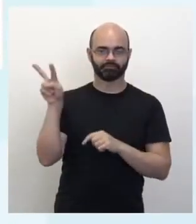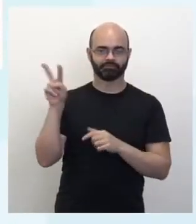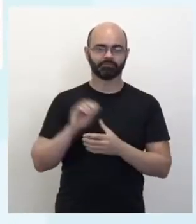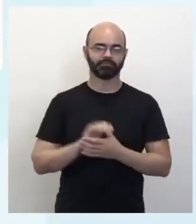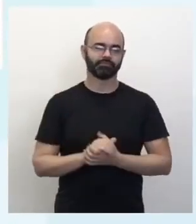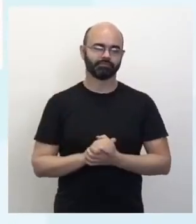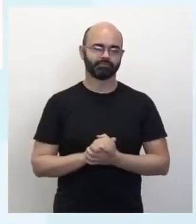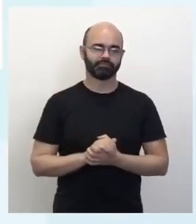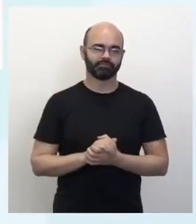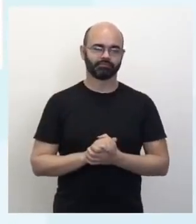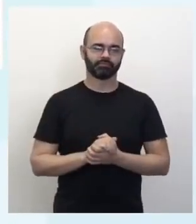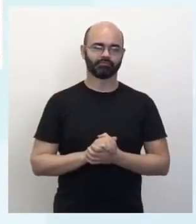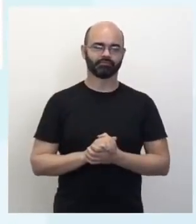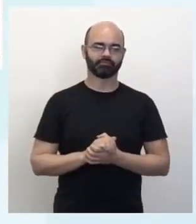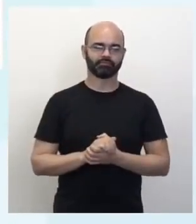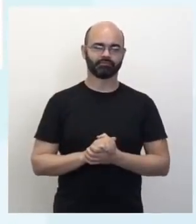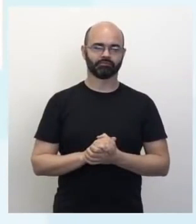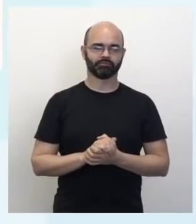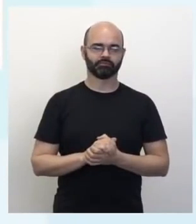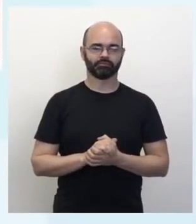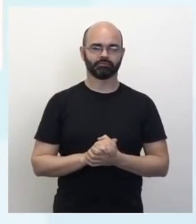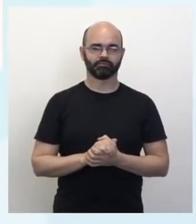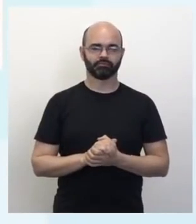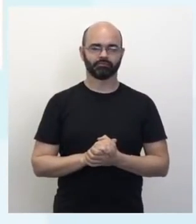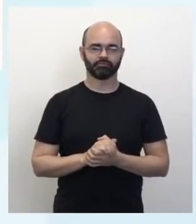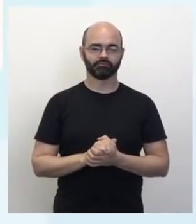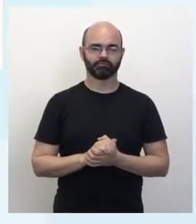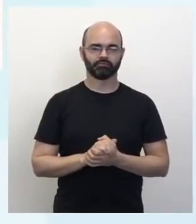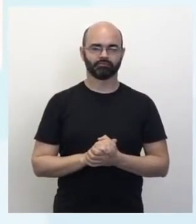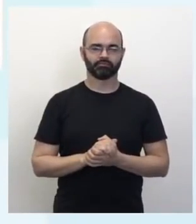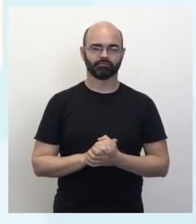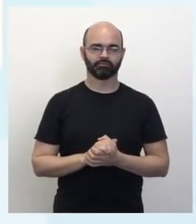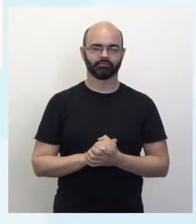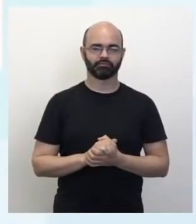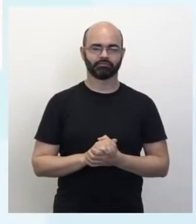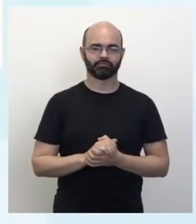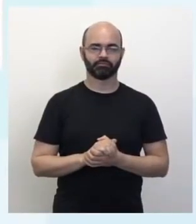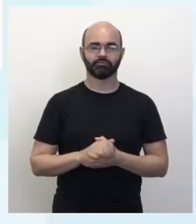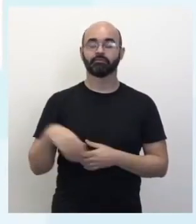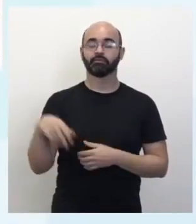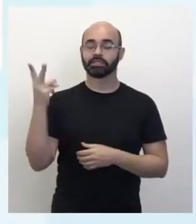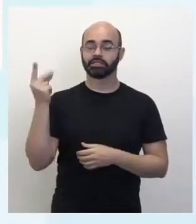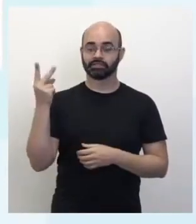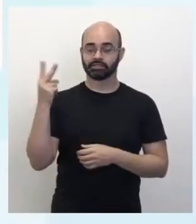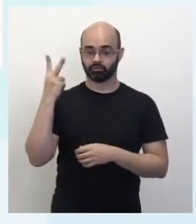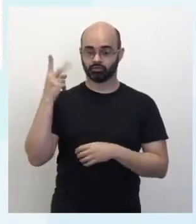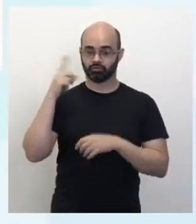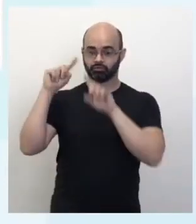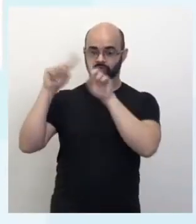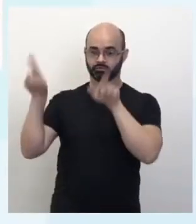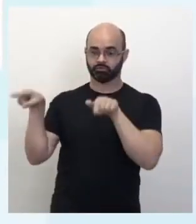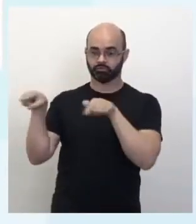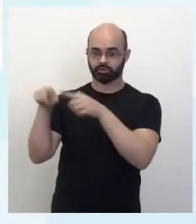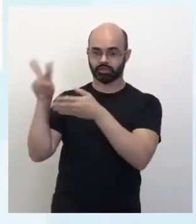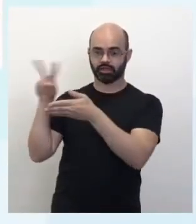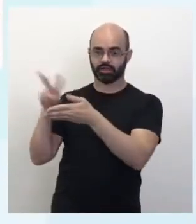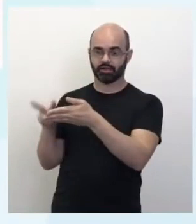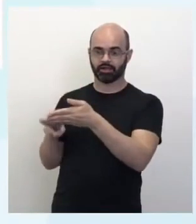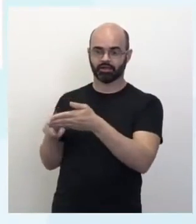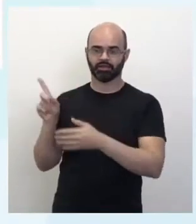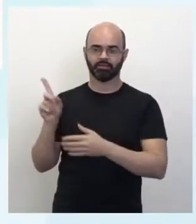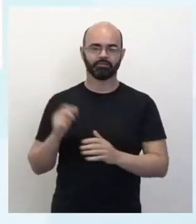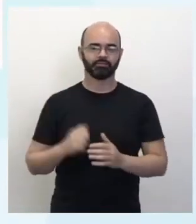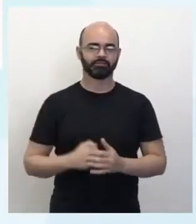do you want me to read the second? Okay, repeat, please, João. It's weekend, buddy. When someone asks about my plans for the